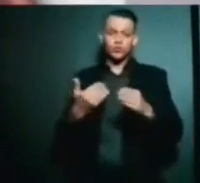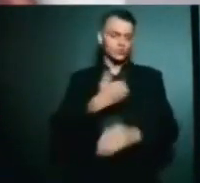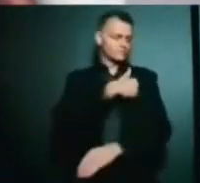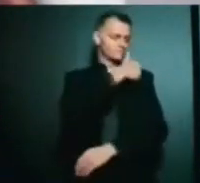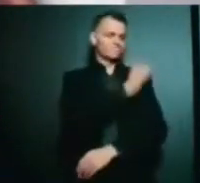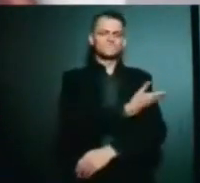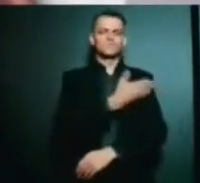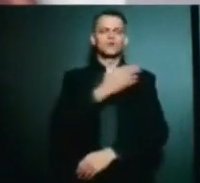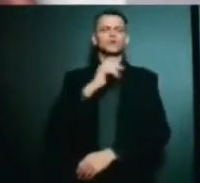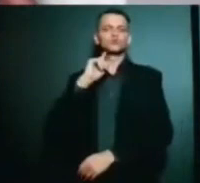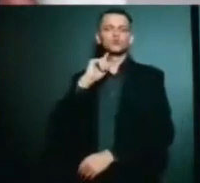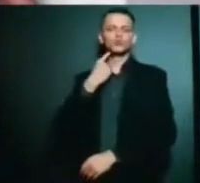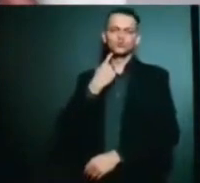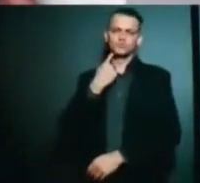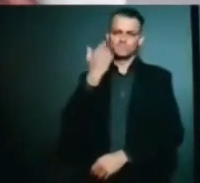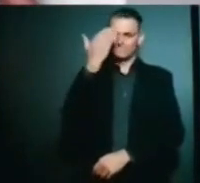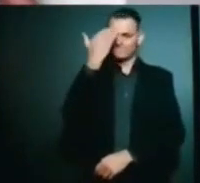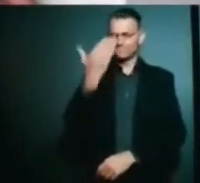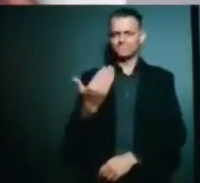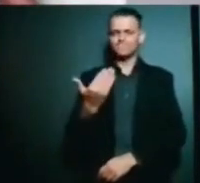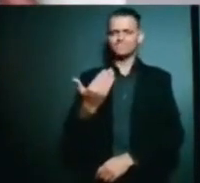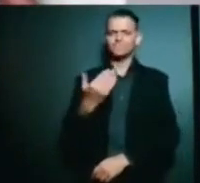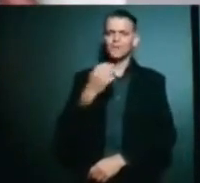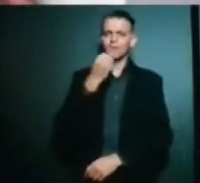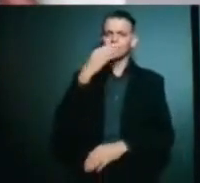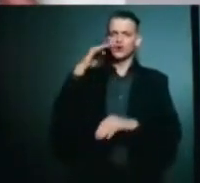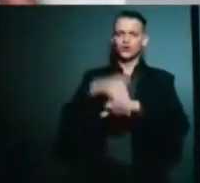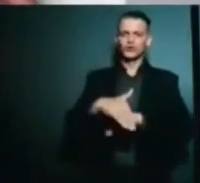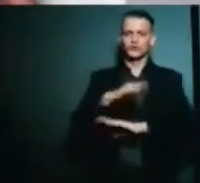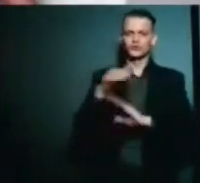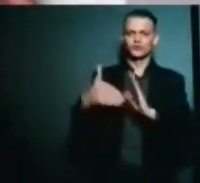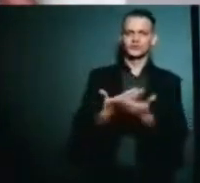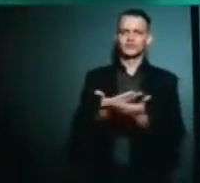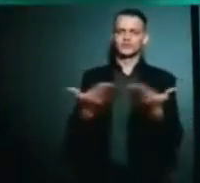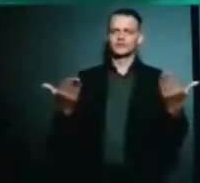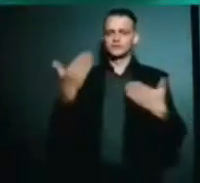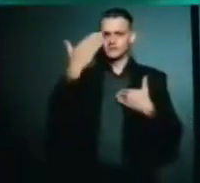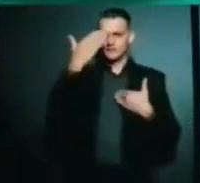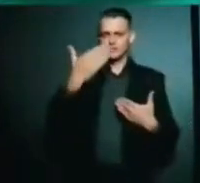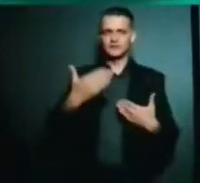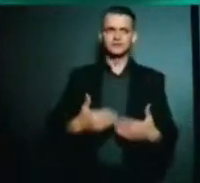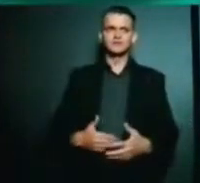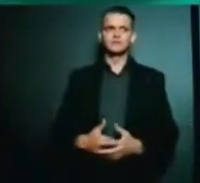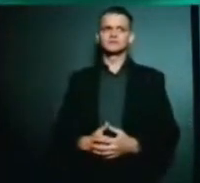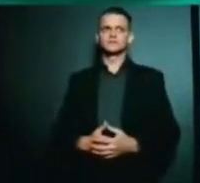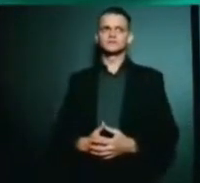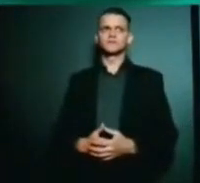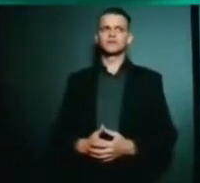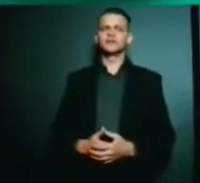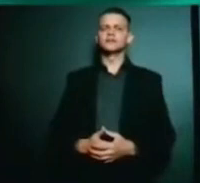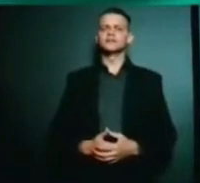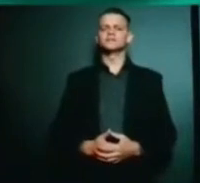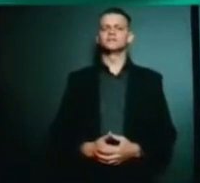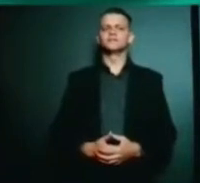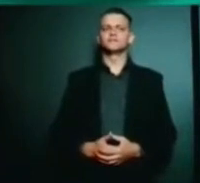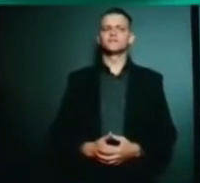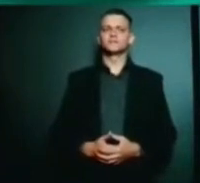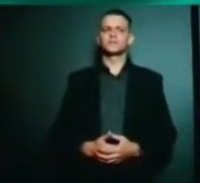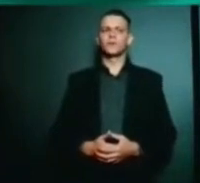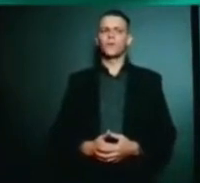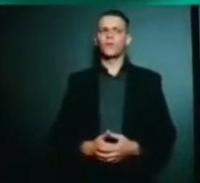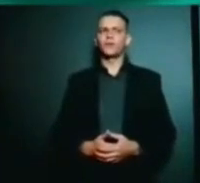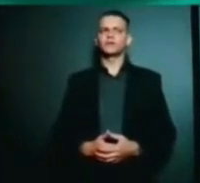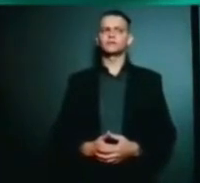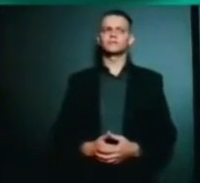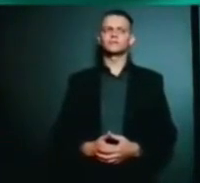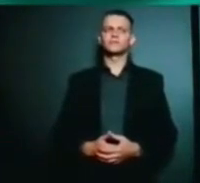jogo sujo. Muito obrigada e boa noite a todos. Obrigada, pessoal. Tamo junto. Boa noite. Obrigada, meninas. Uma salva